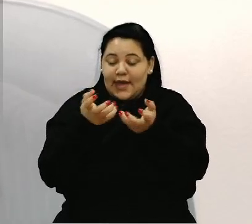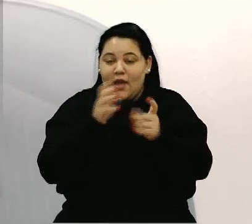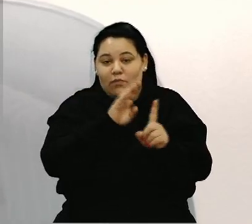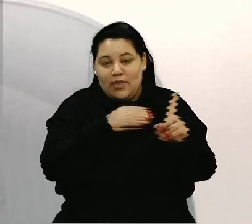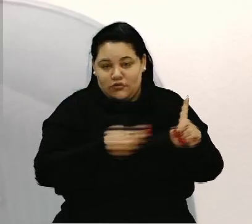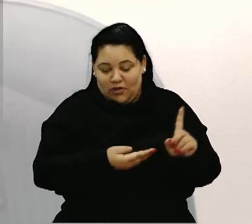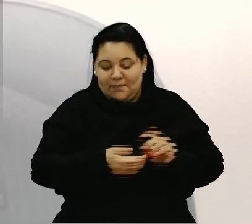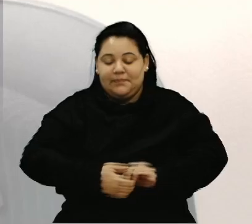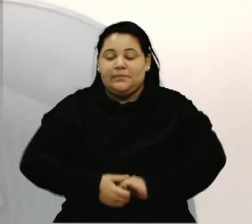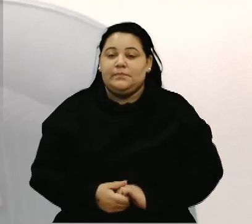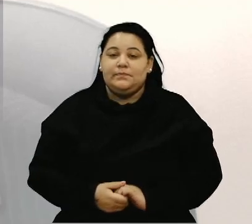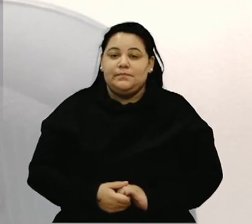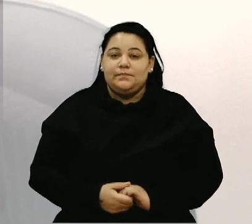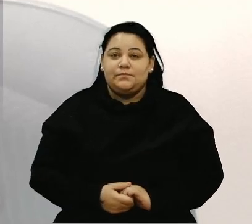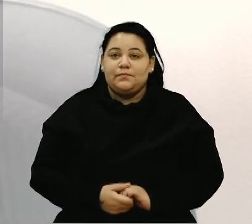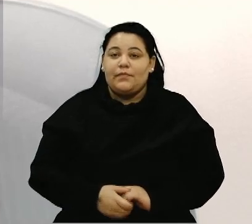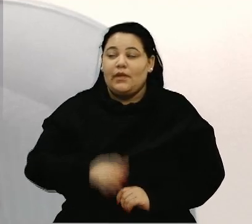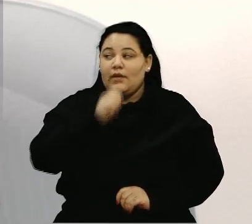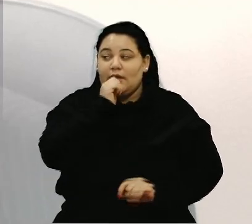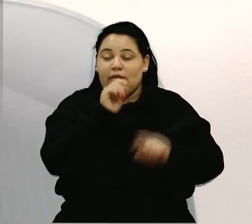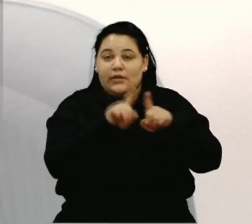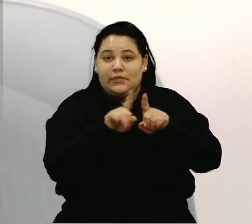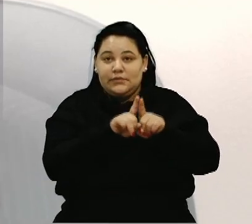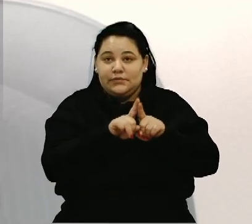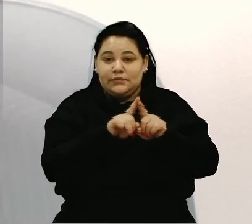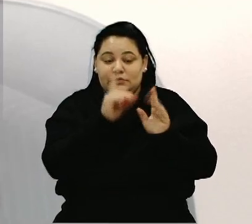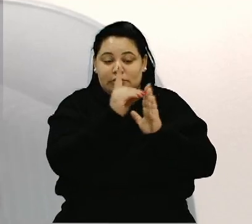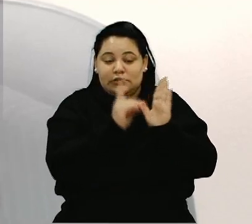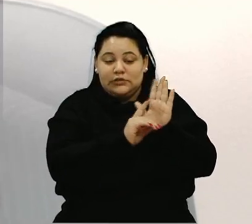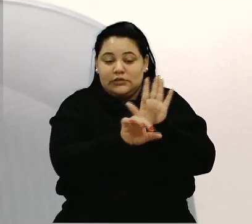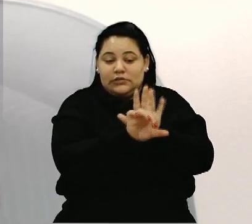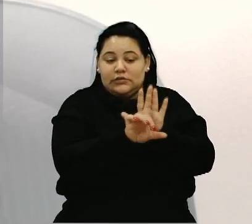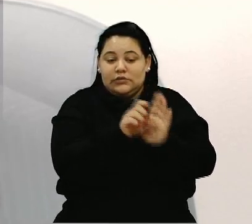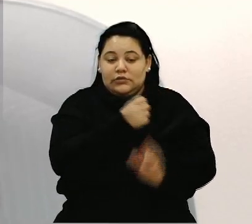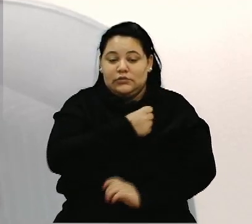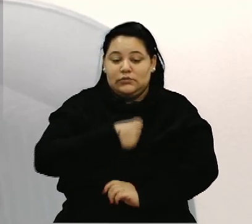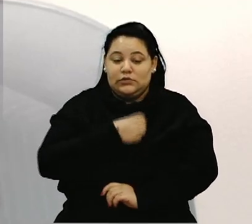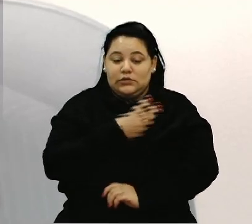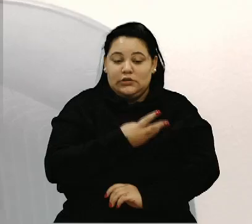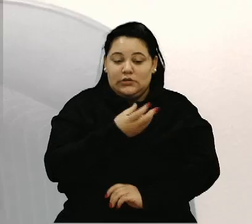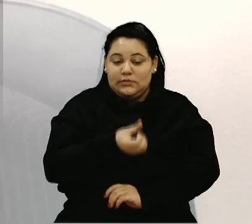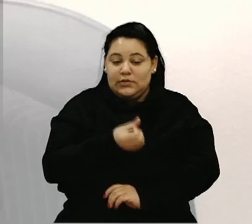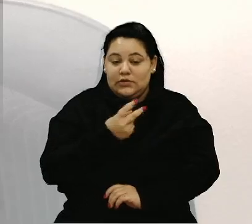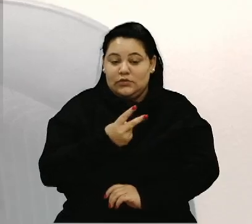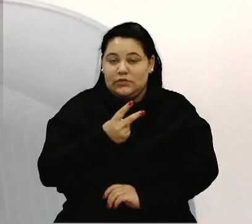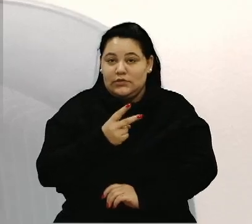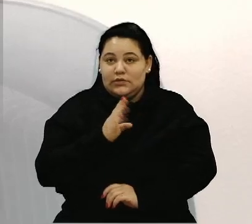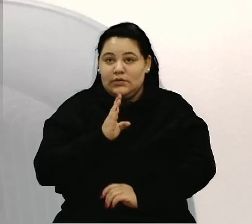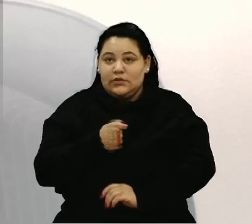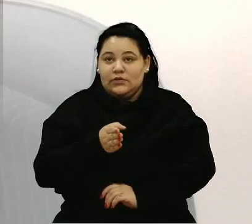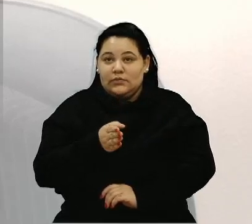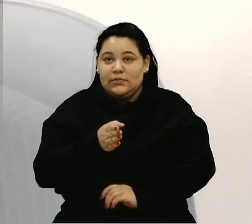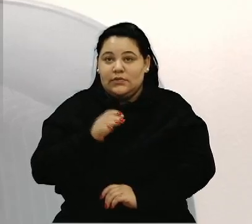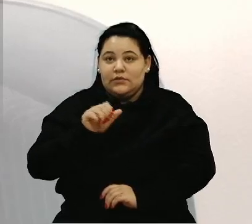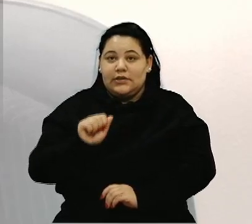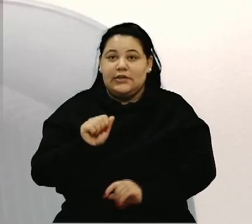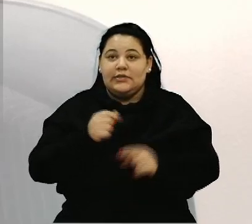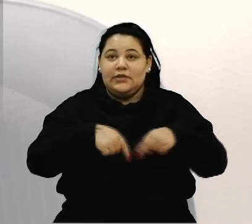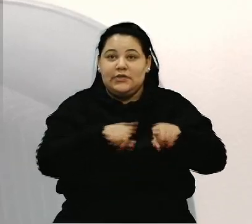homenagear. Ainda, o Decreto Legislativo número 362/A, de 23 de fevereiro de 2017, em seu